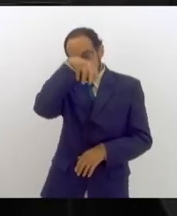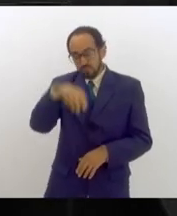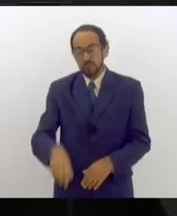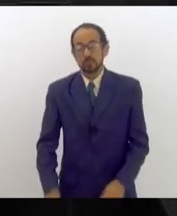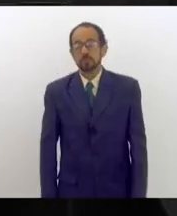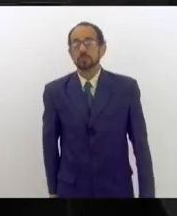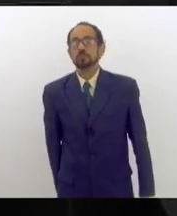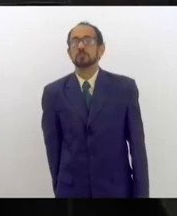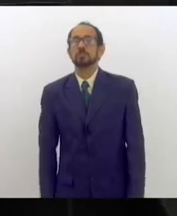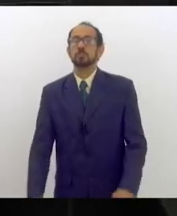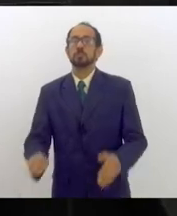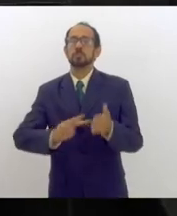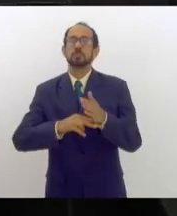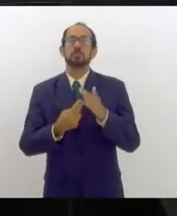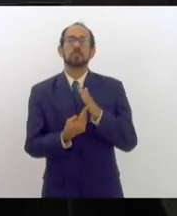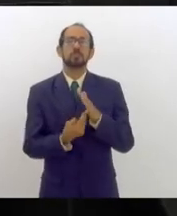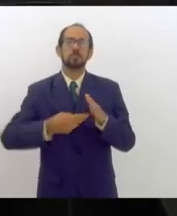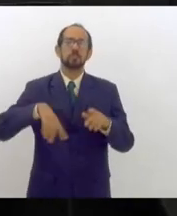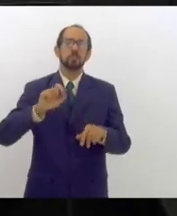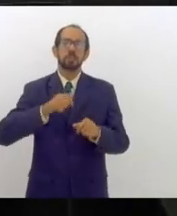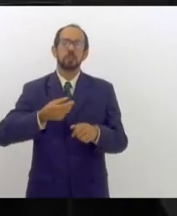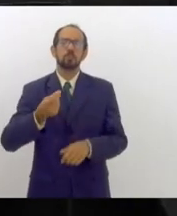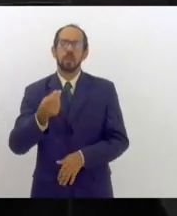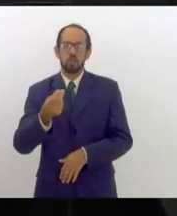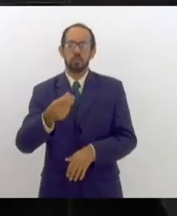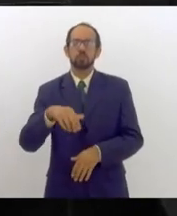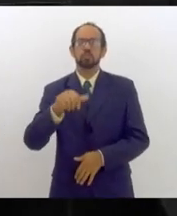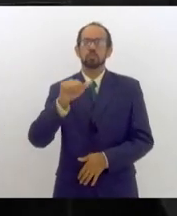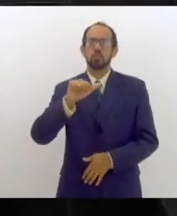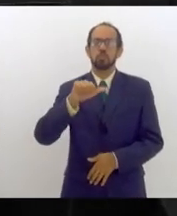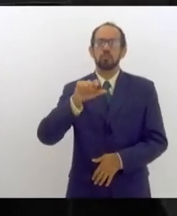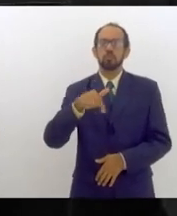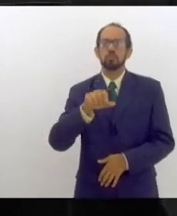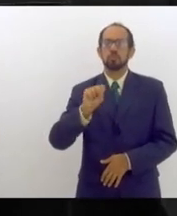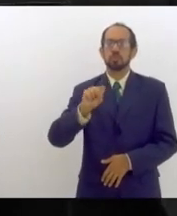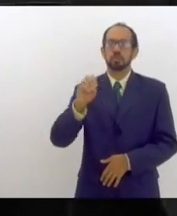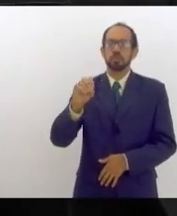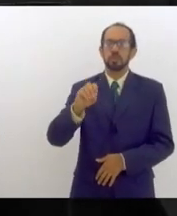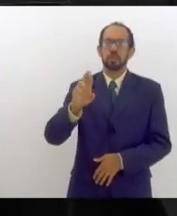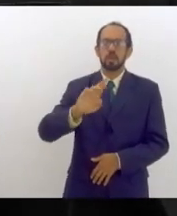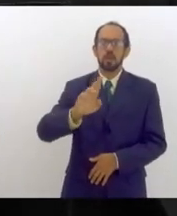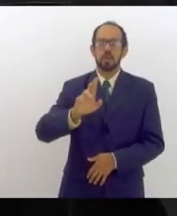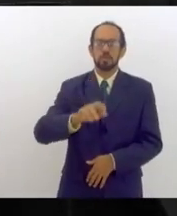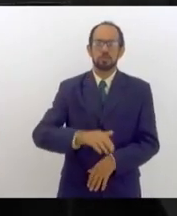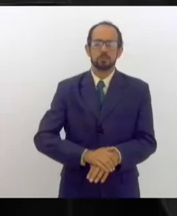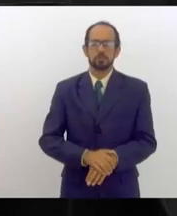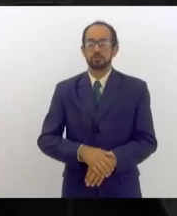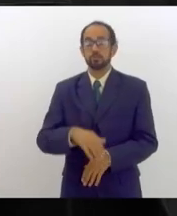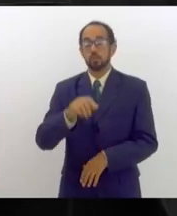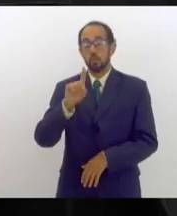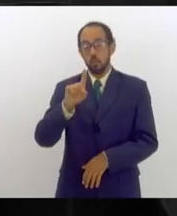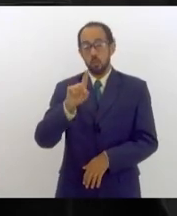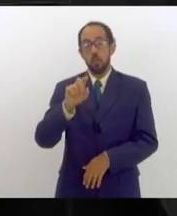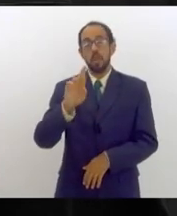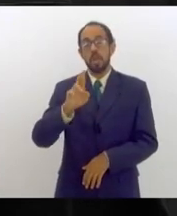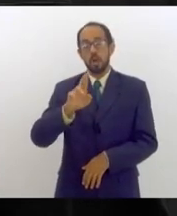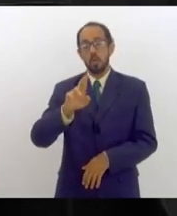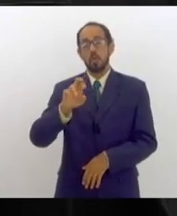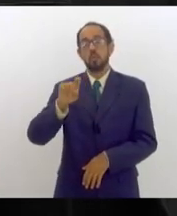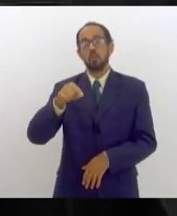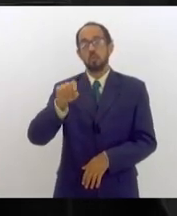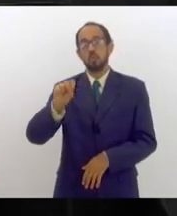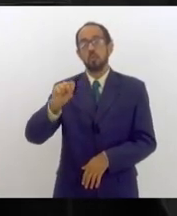um real e oitenta imagine deputado uma tarifa de 1,80